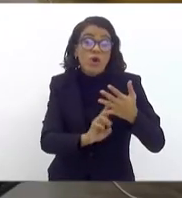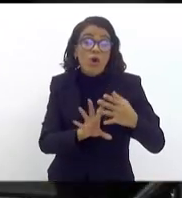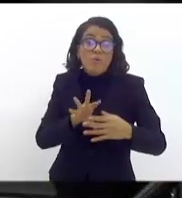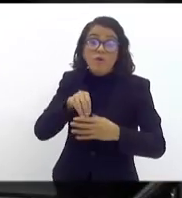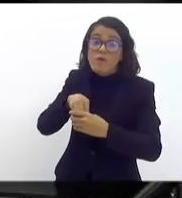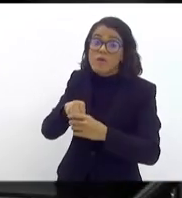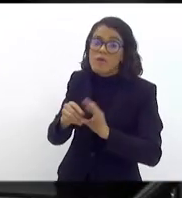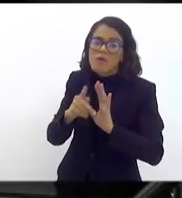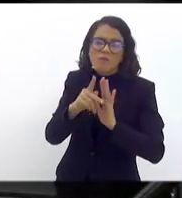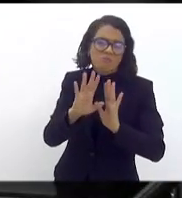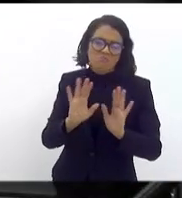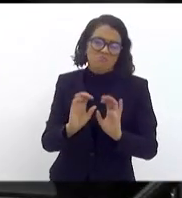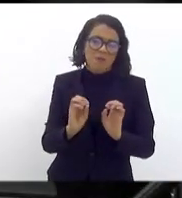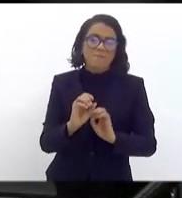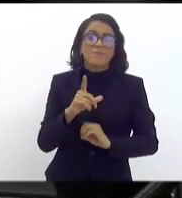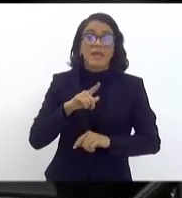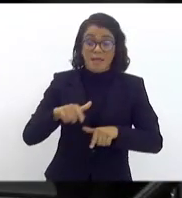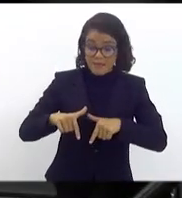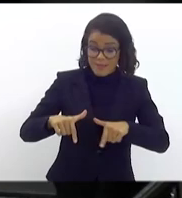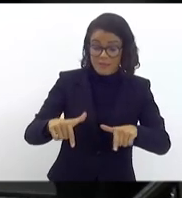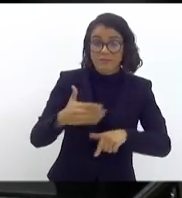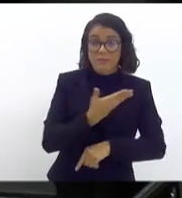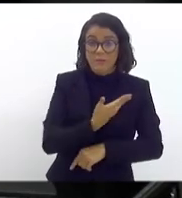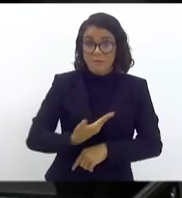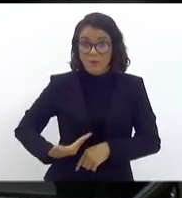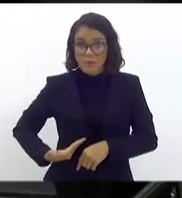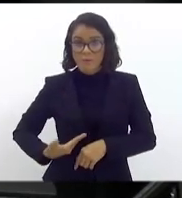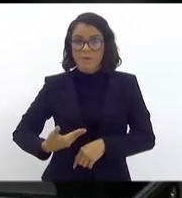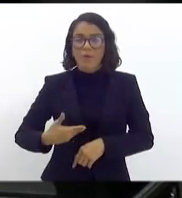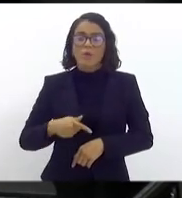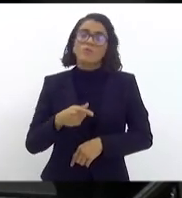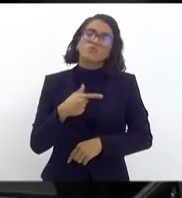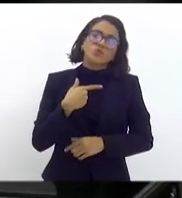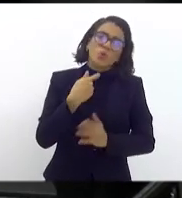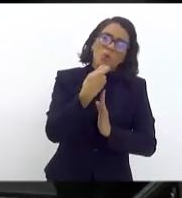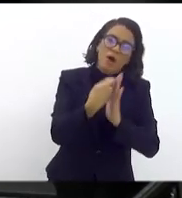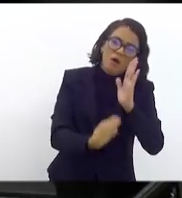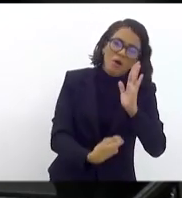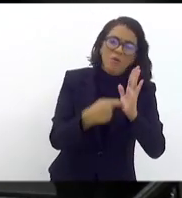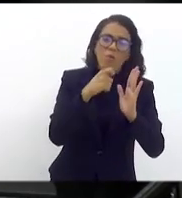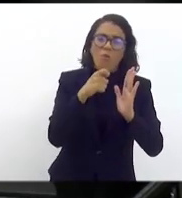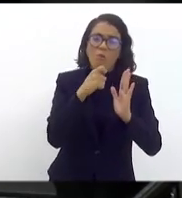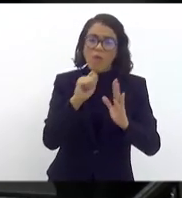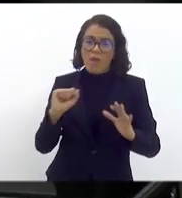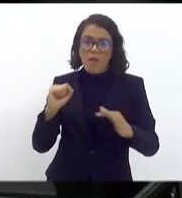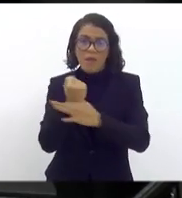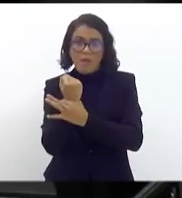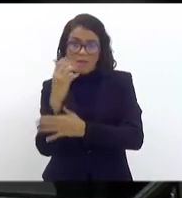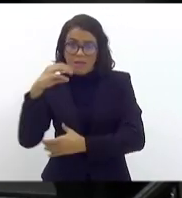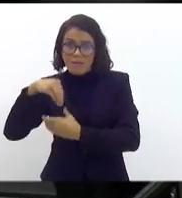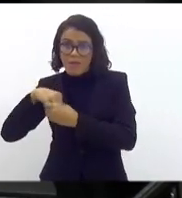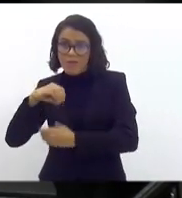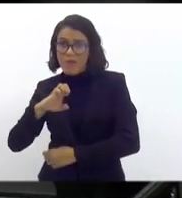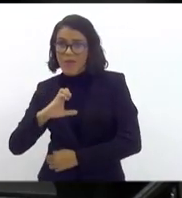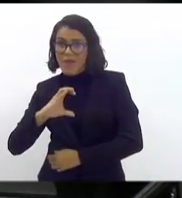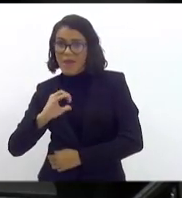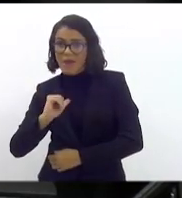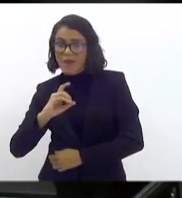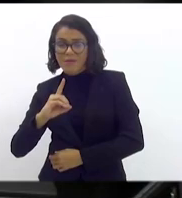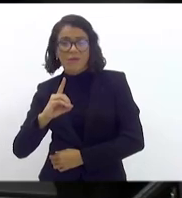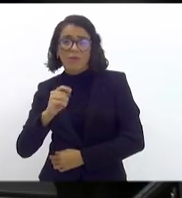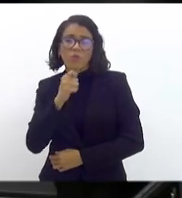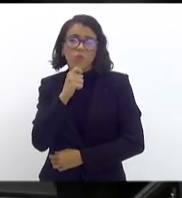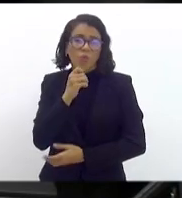Mas quando existe a execução pública de uma obra que não seja protegida dentro do sistema do ECAD, em tese